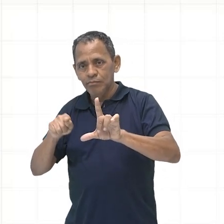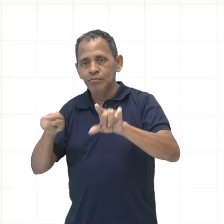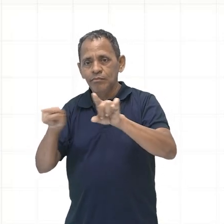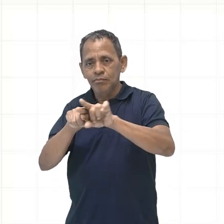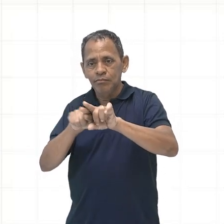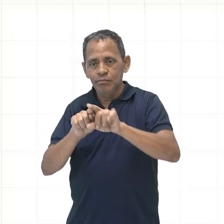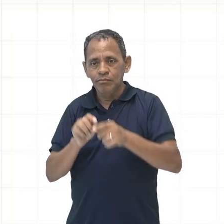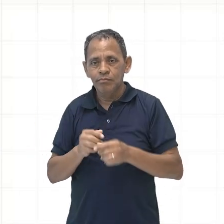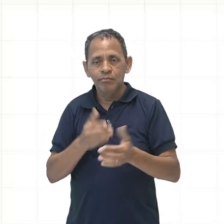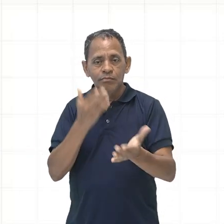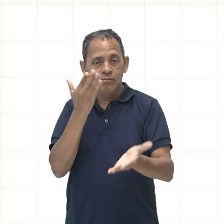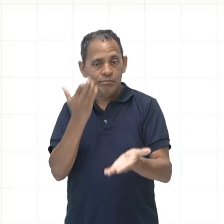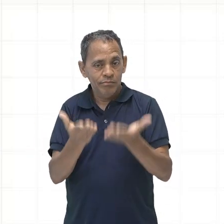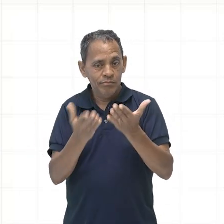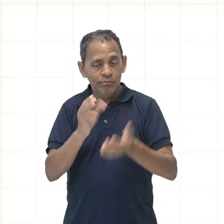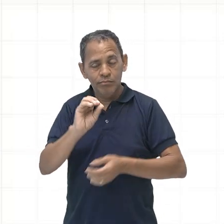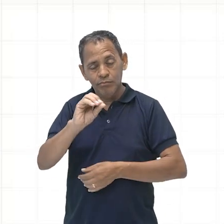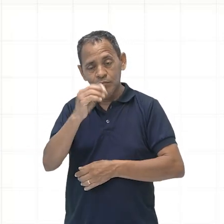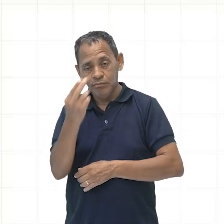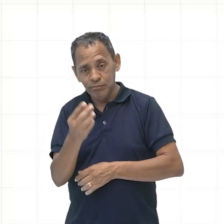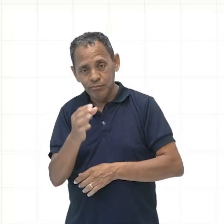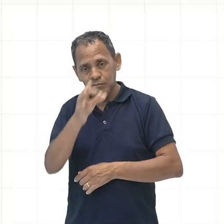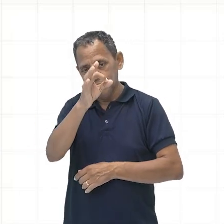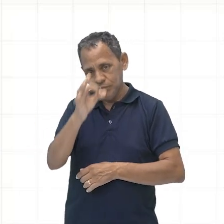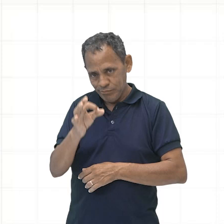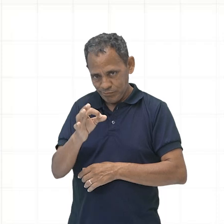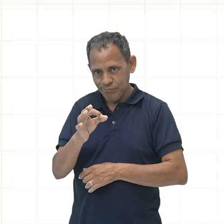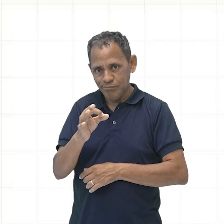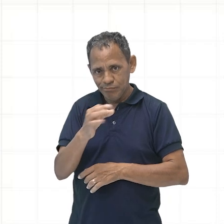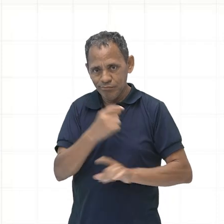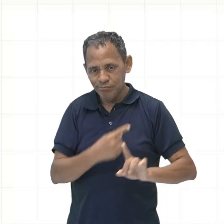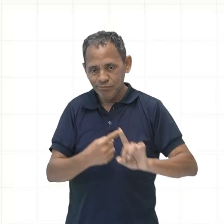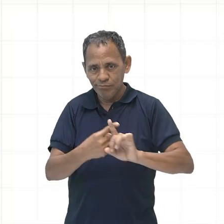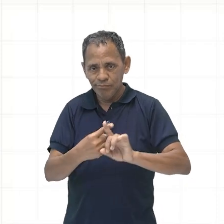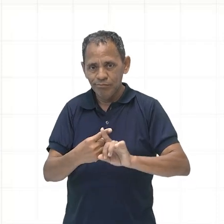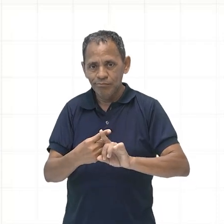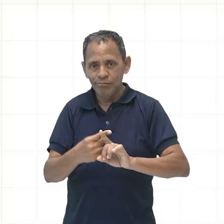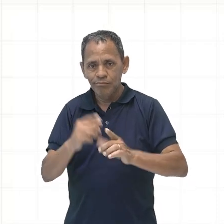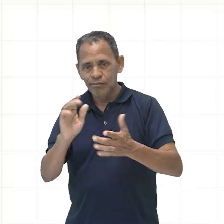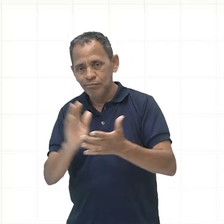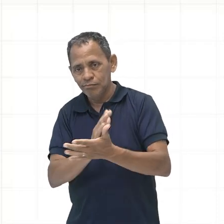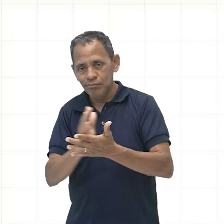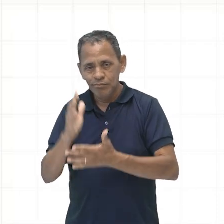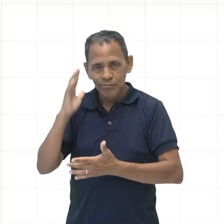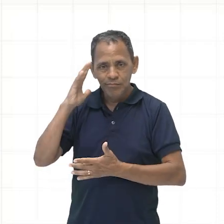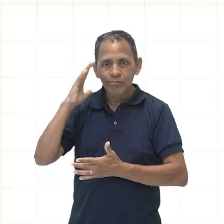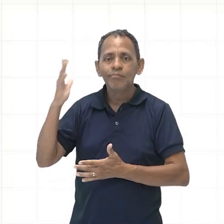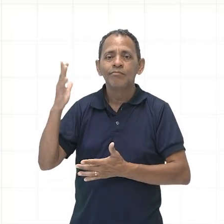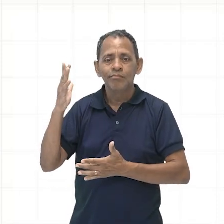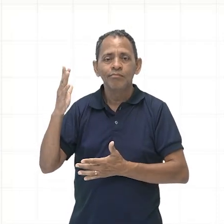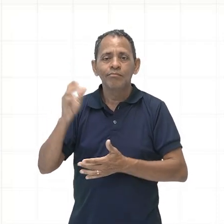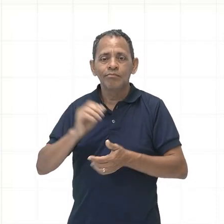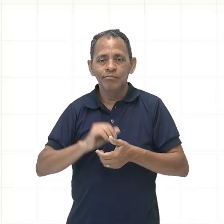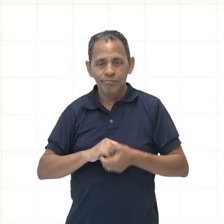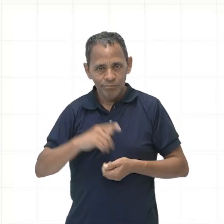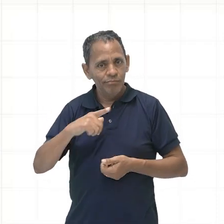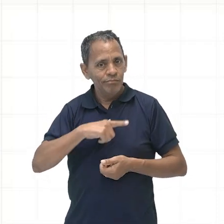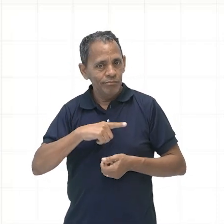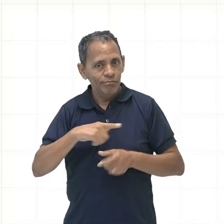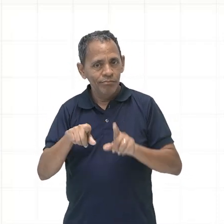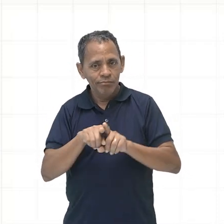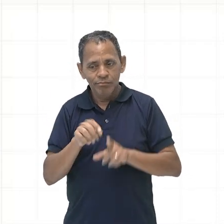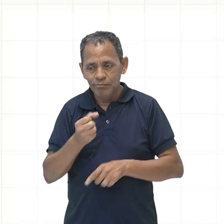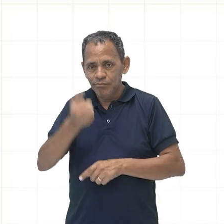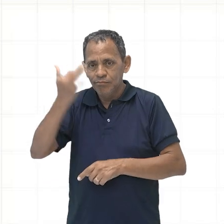proporção ou percentual de vezes que um determinado evento ocorre em relação ao número total